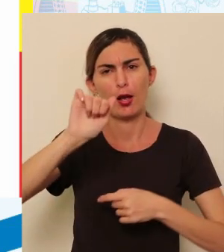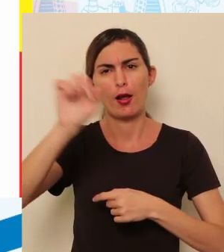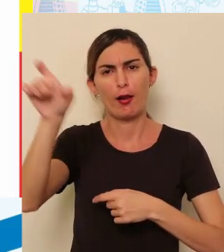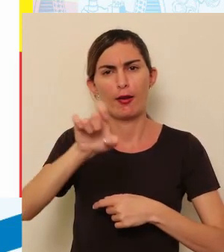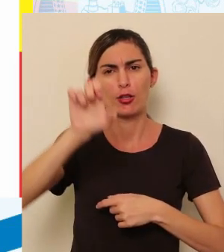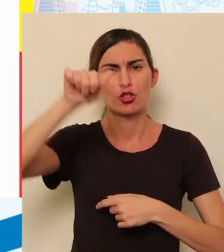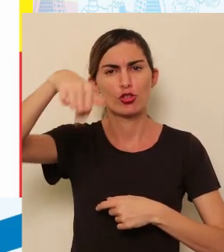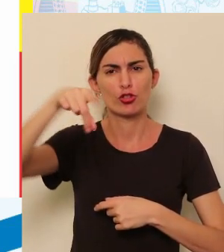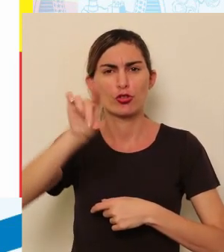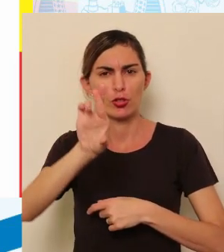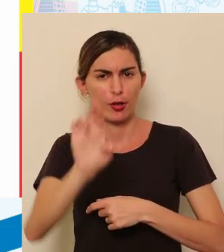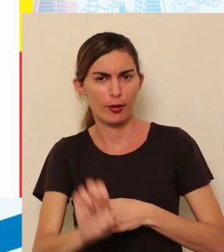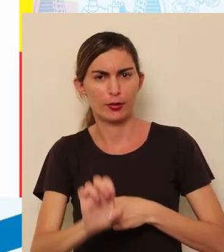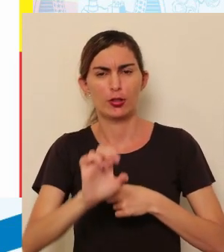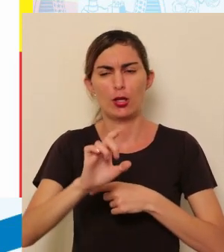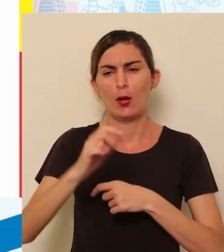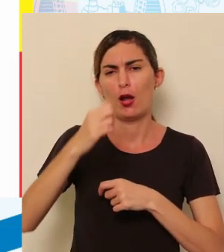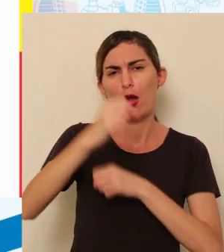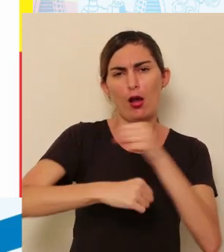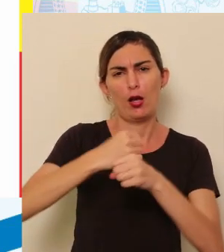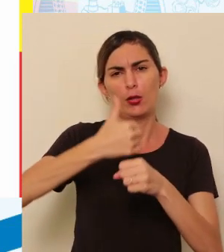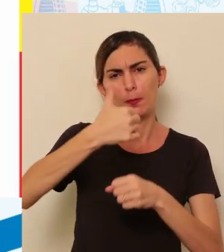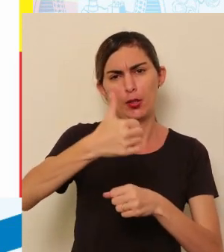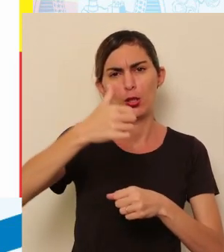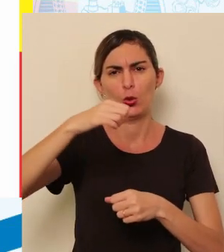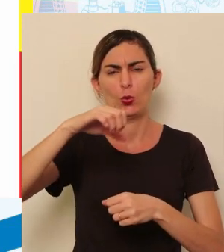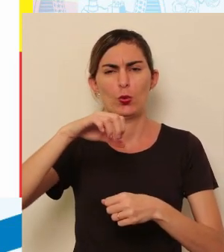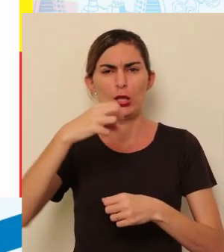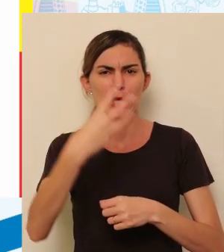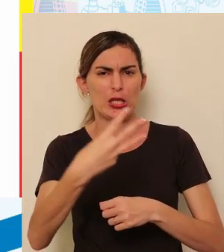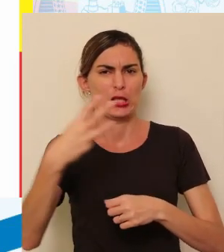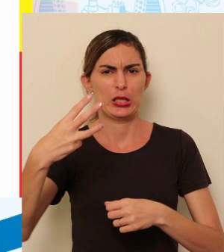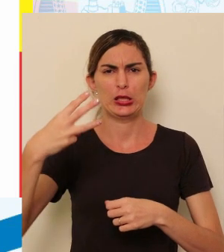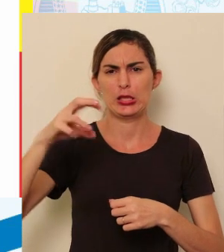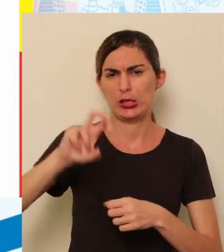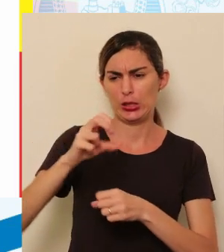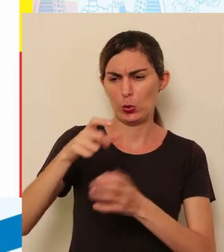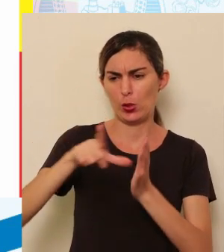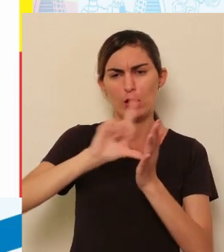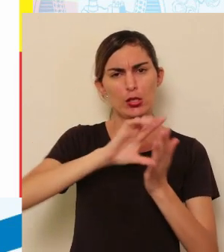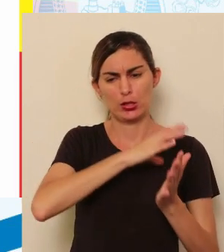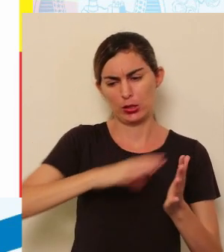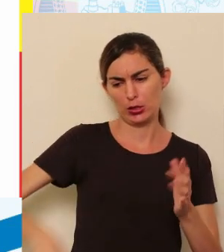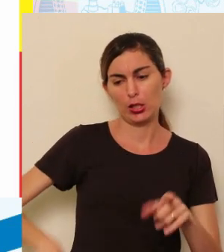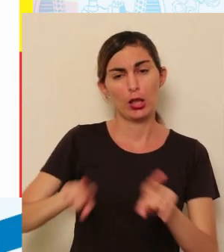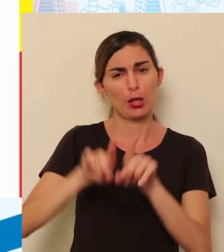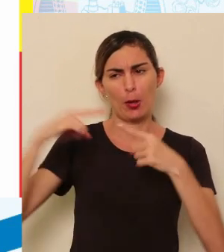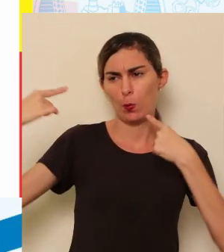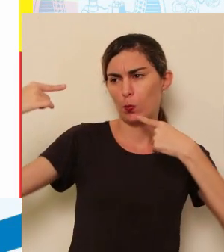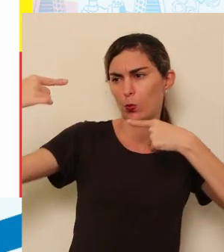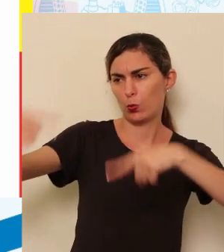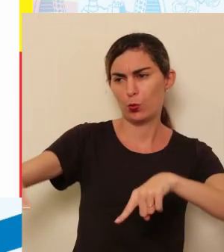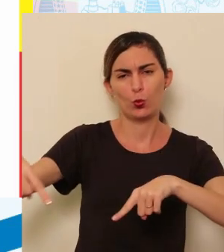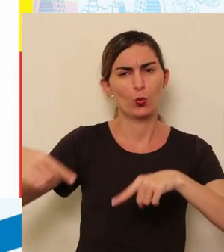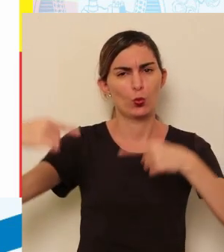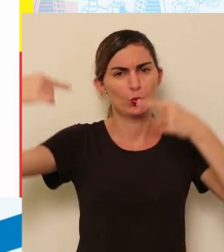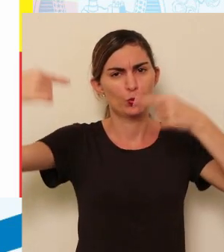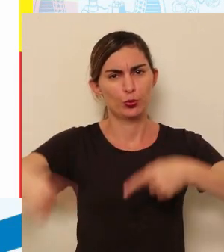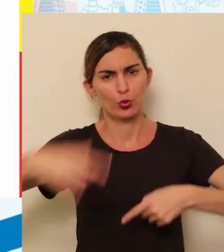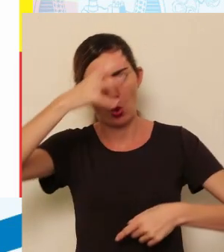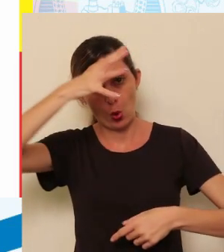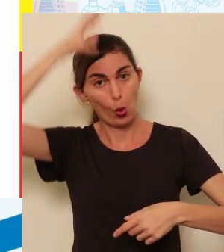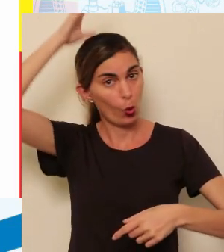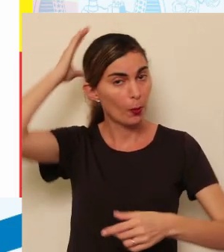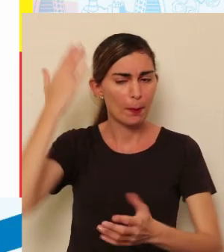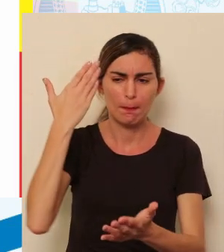o Grande, da Macedônia, no ano de 1335 a.C., depois também contra os romanos, para quem perdeu,